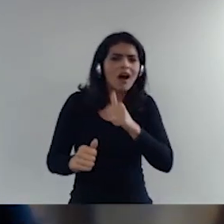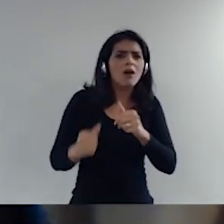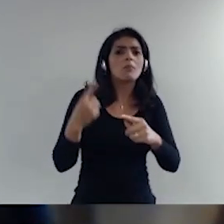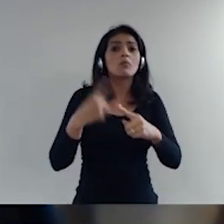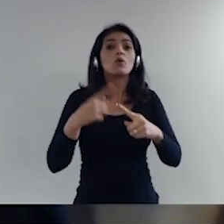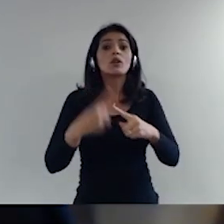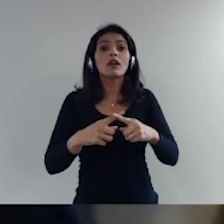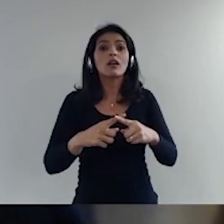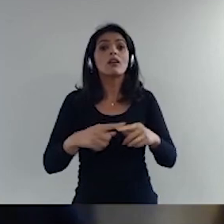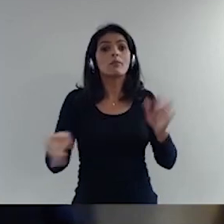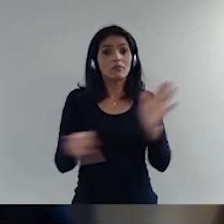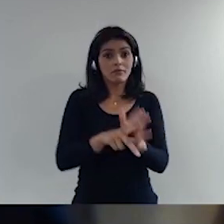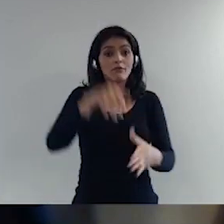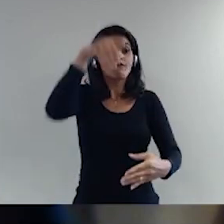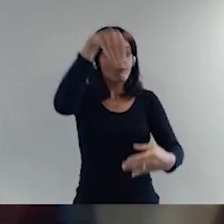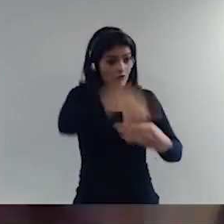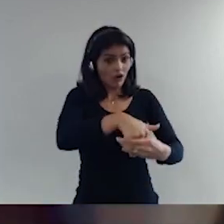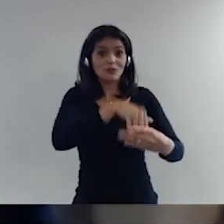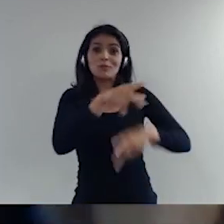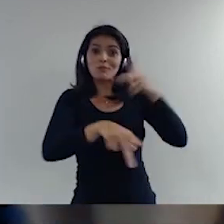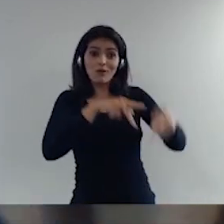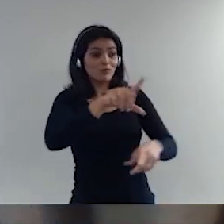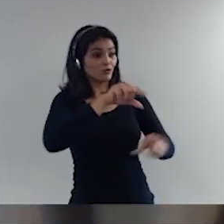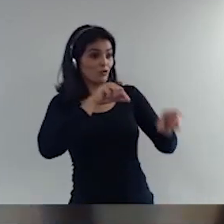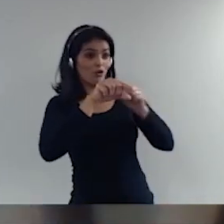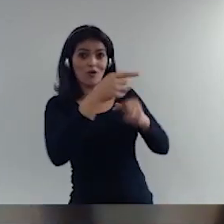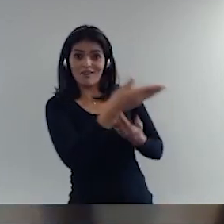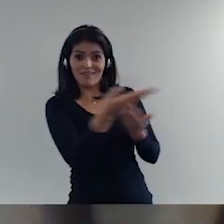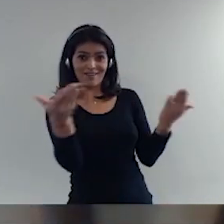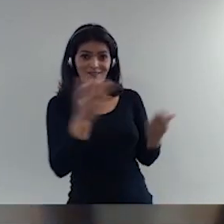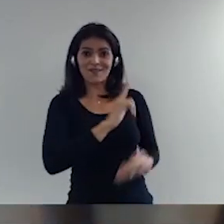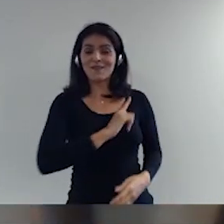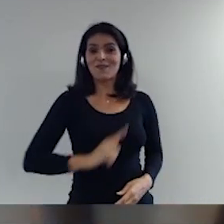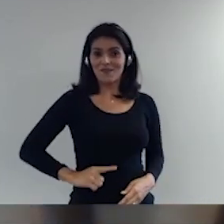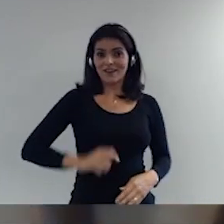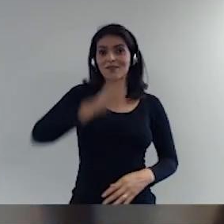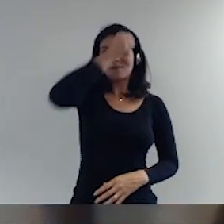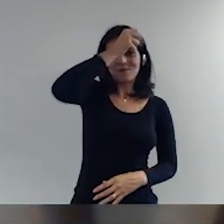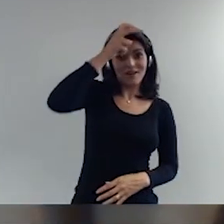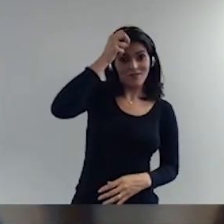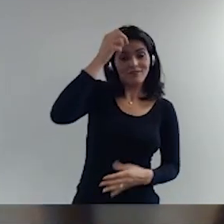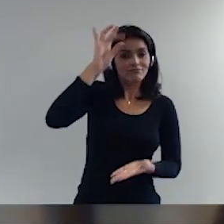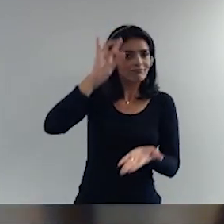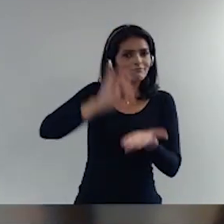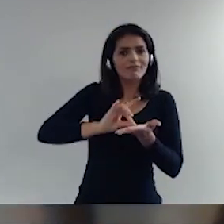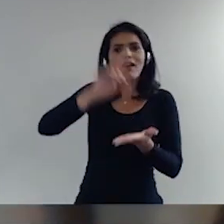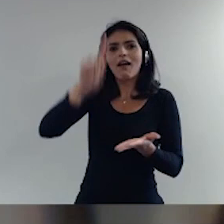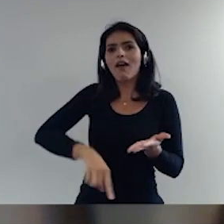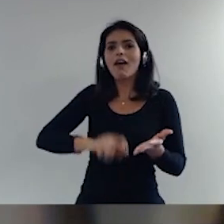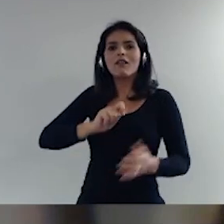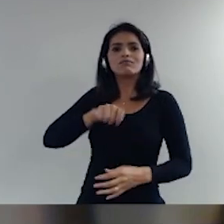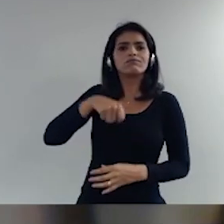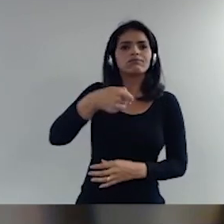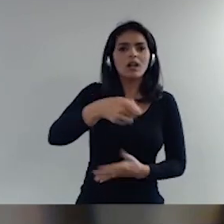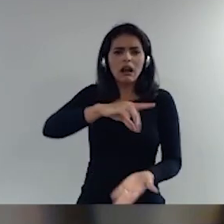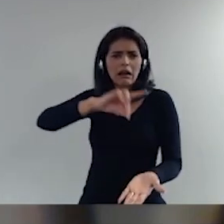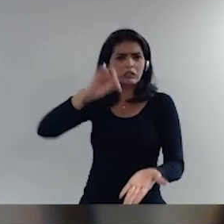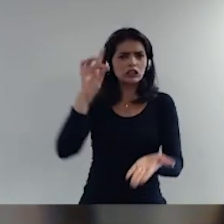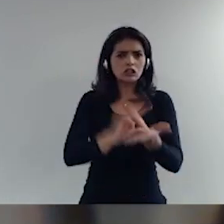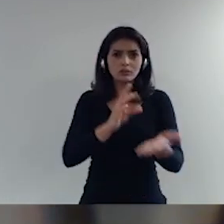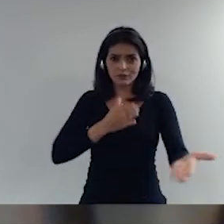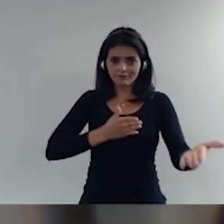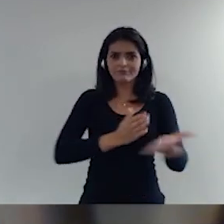foram legitimados pelo voto, né, e que, evidentemente, o voto é a forma mais legítima de